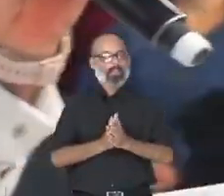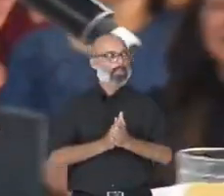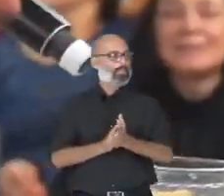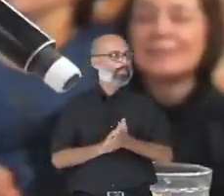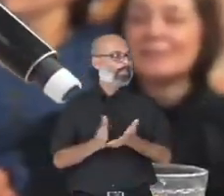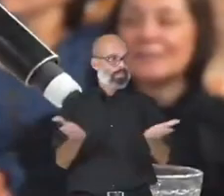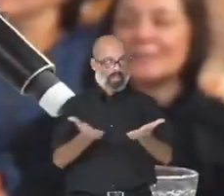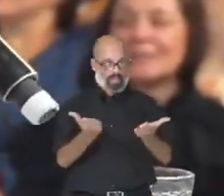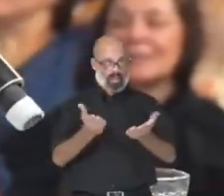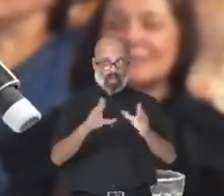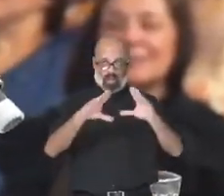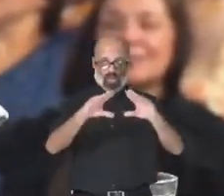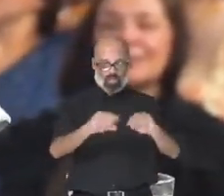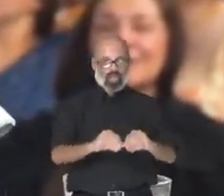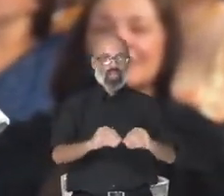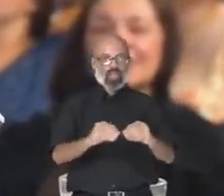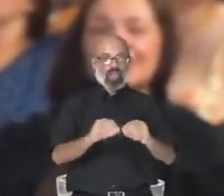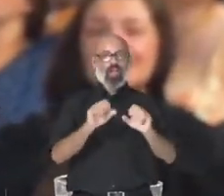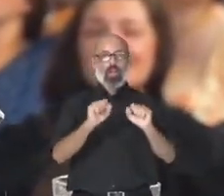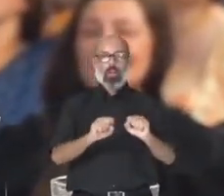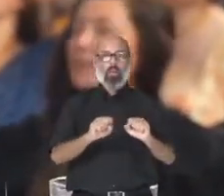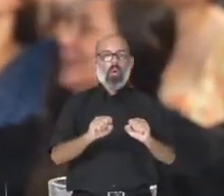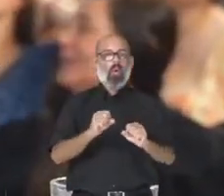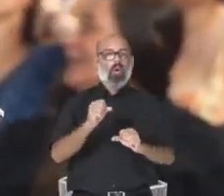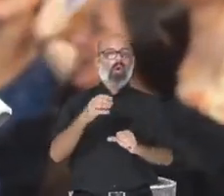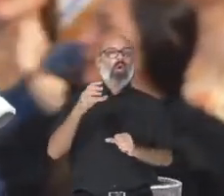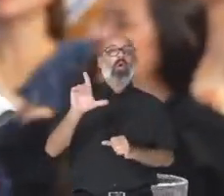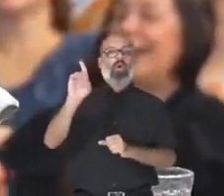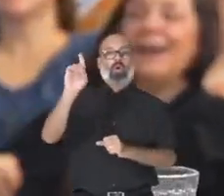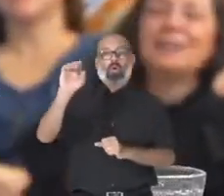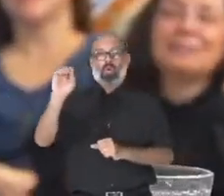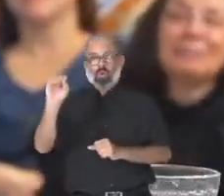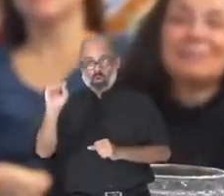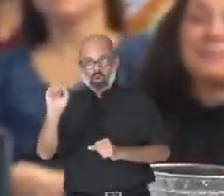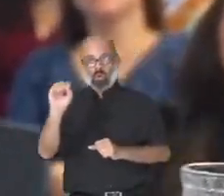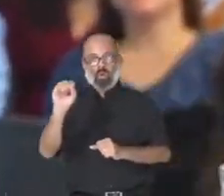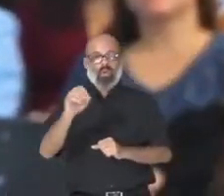Nesta noite, não se importe muito em receber do,